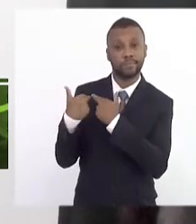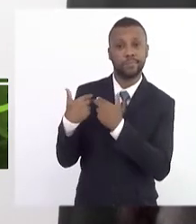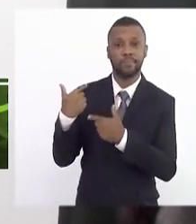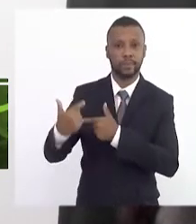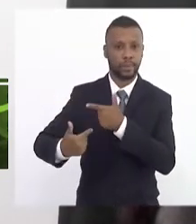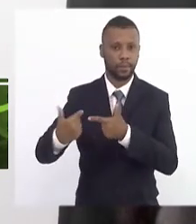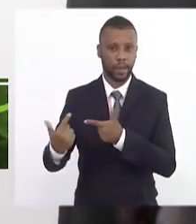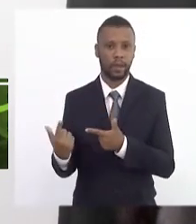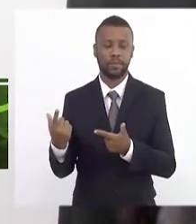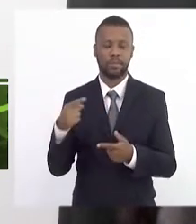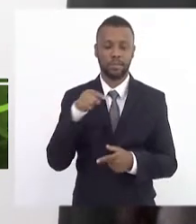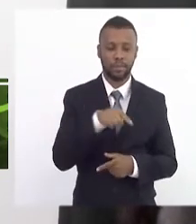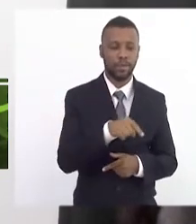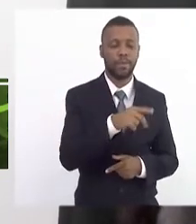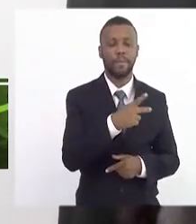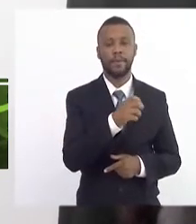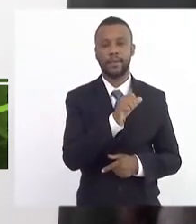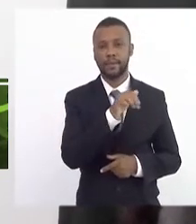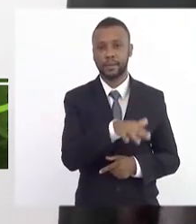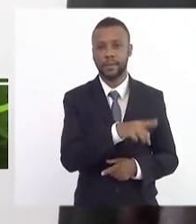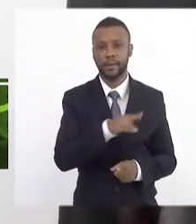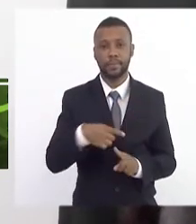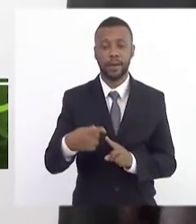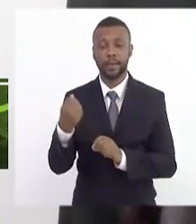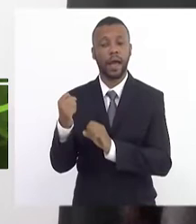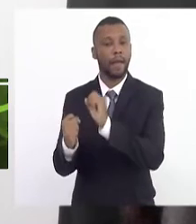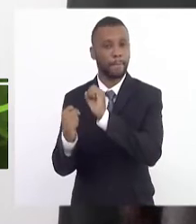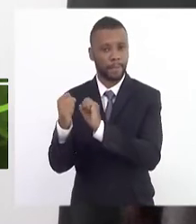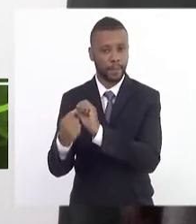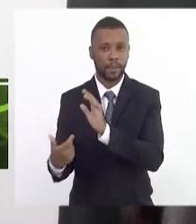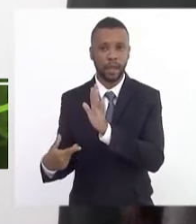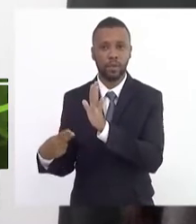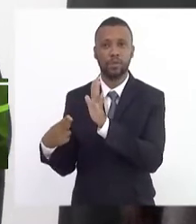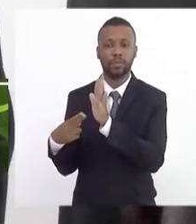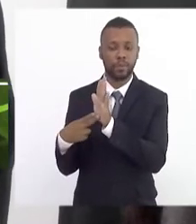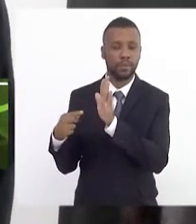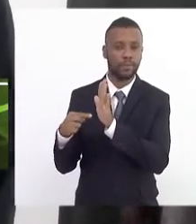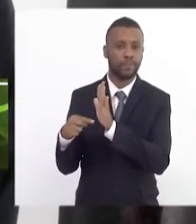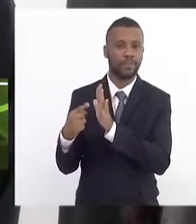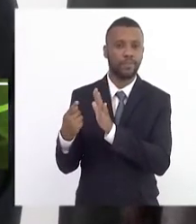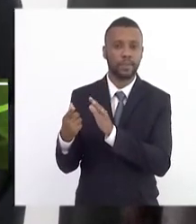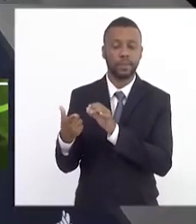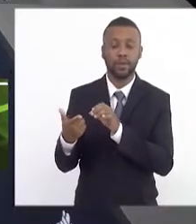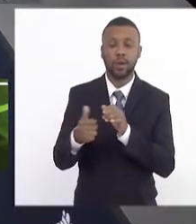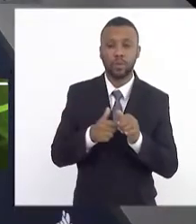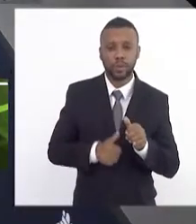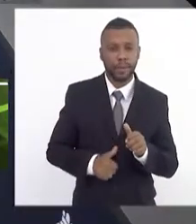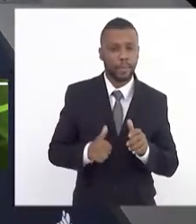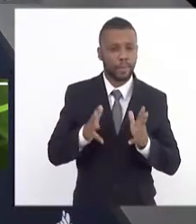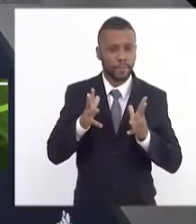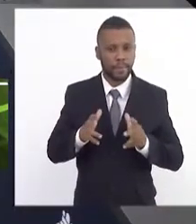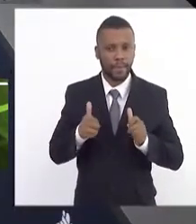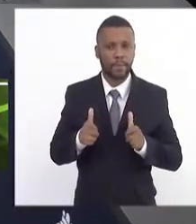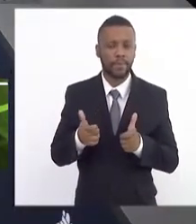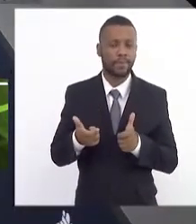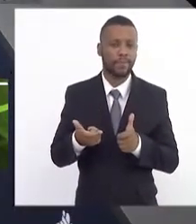PSAN e a concessionária que está assumindo a parte do saneamento básico. Perfeito.